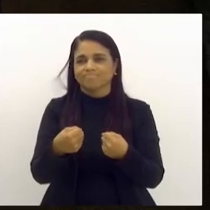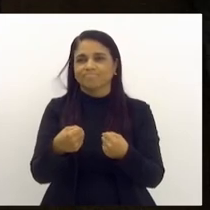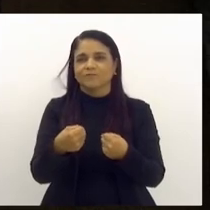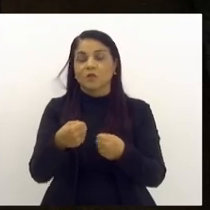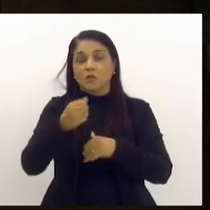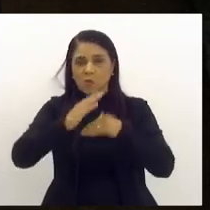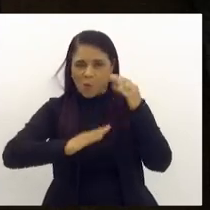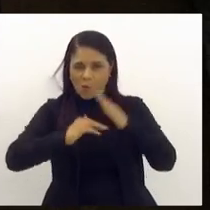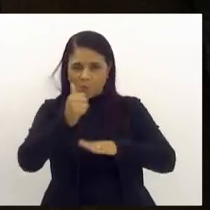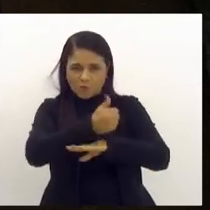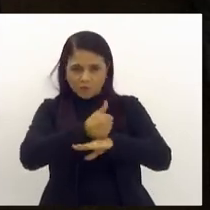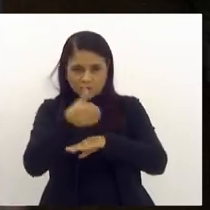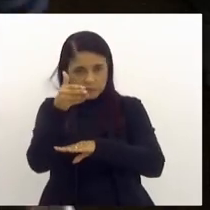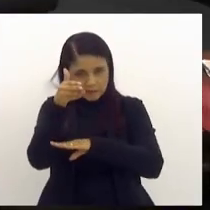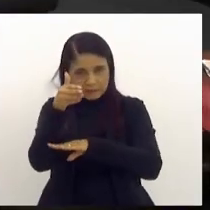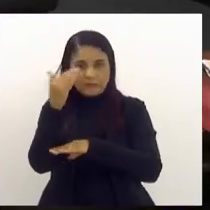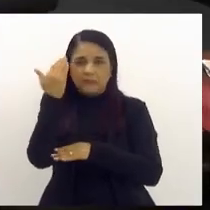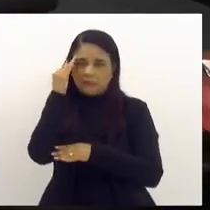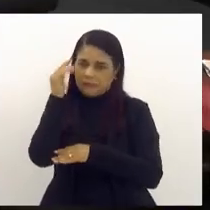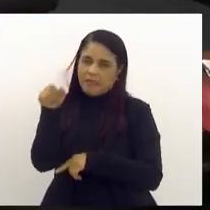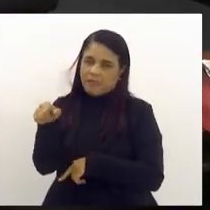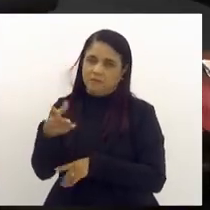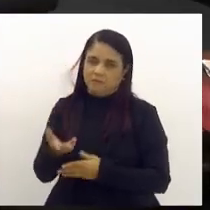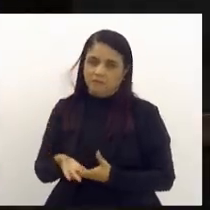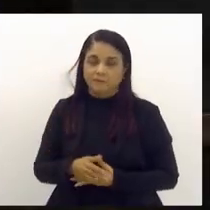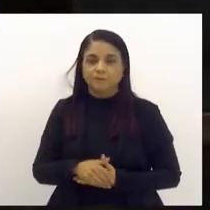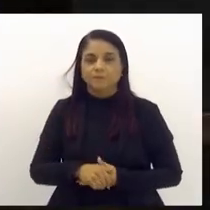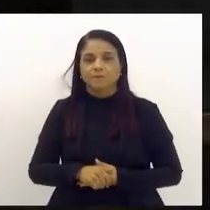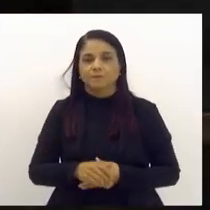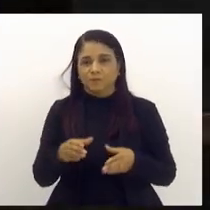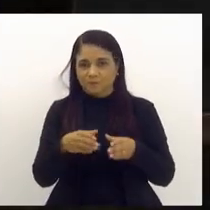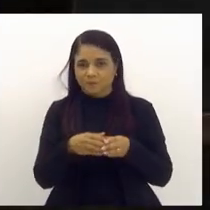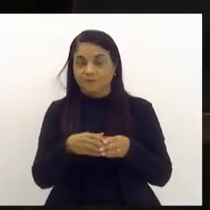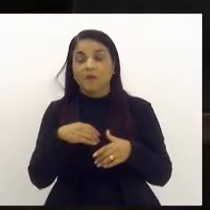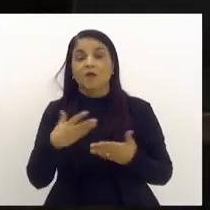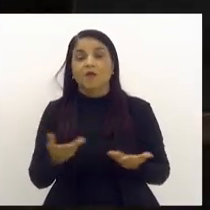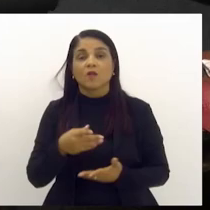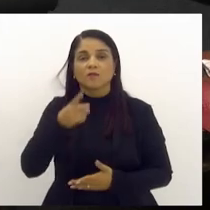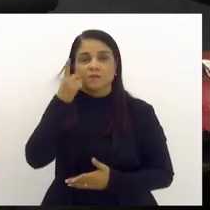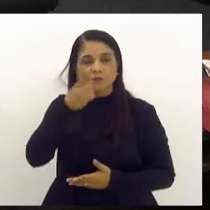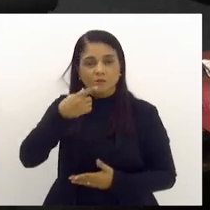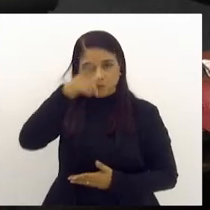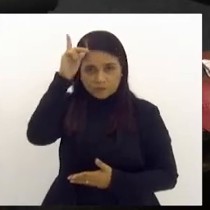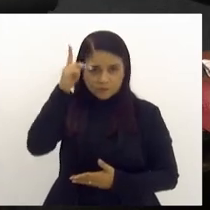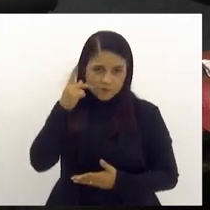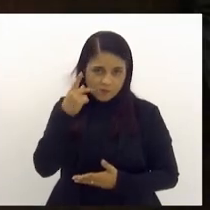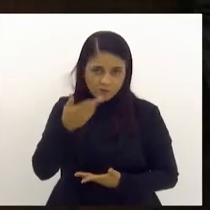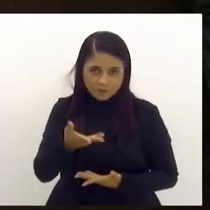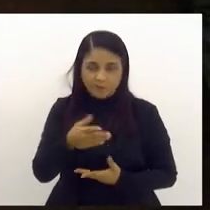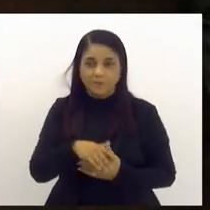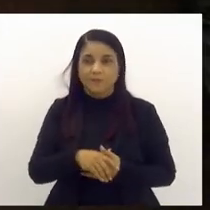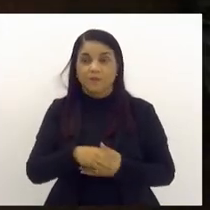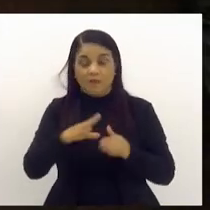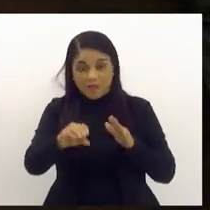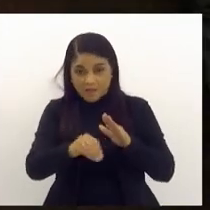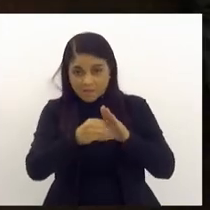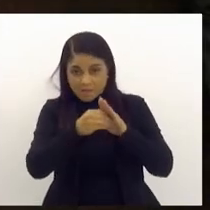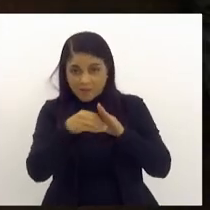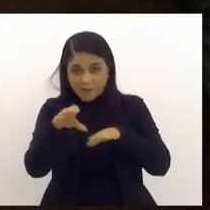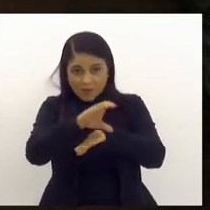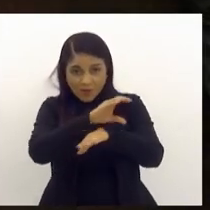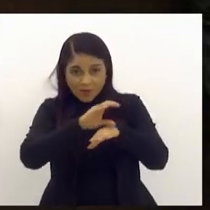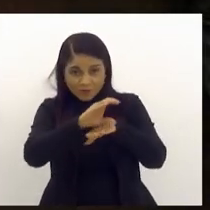taxista há de entender. Muito obrigado, deputado Jorge Felipe. Presidente, deputado Luiz Paulo. Só para dizer que a emenda